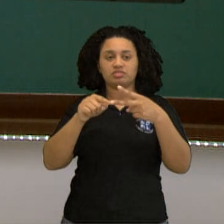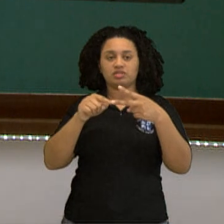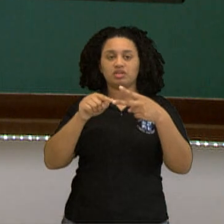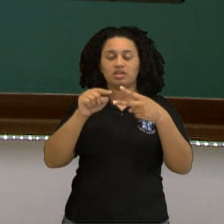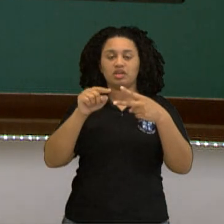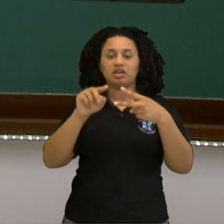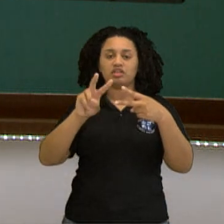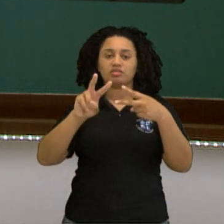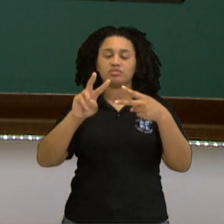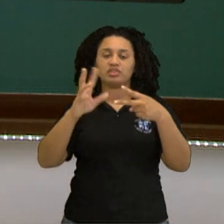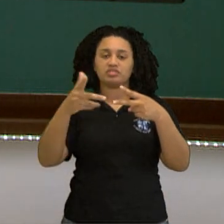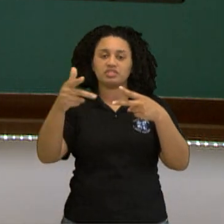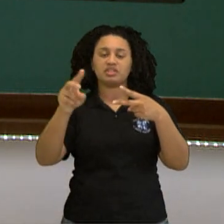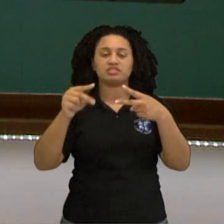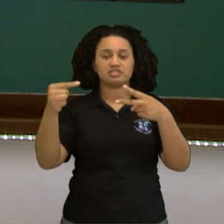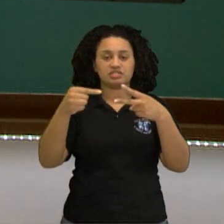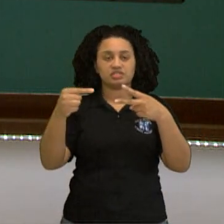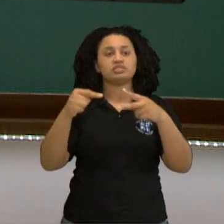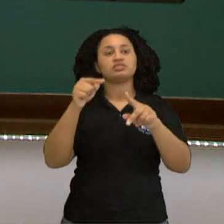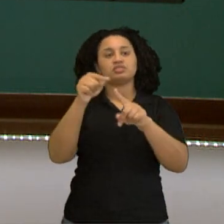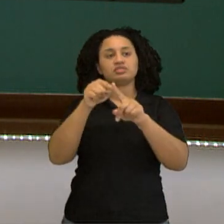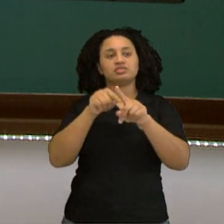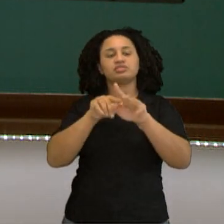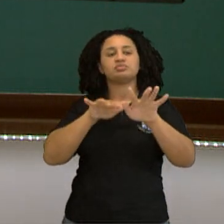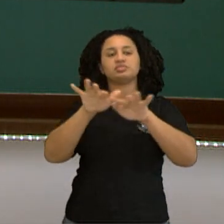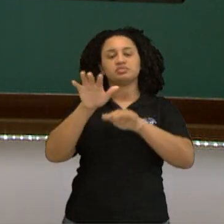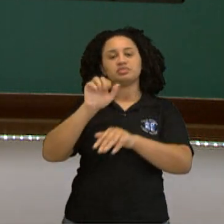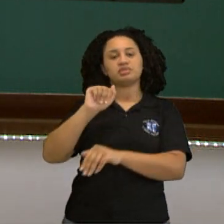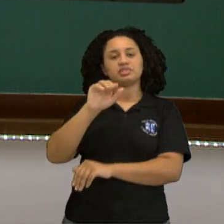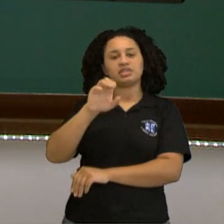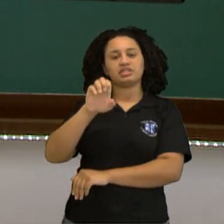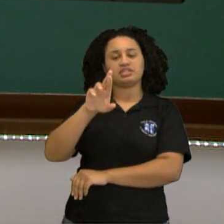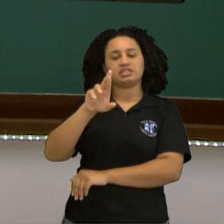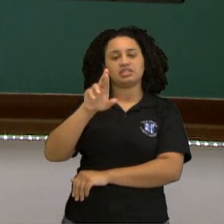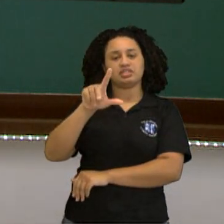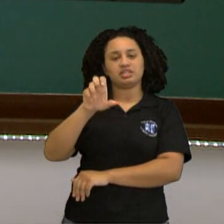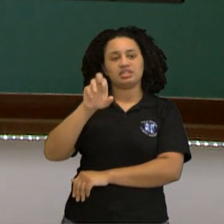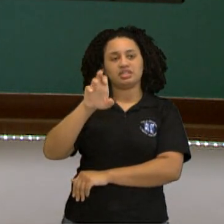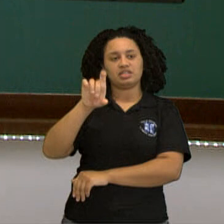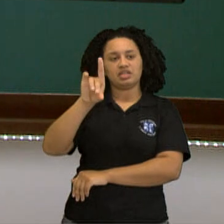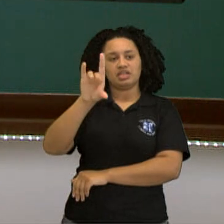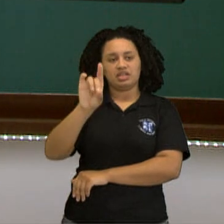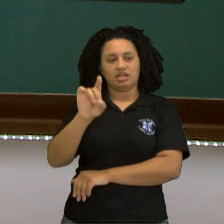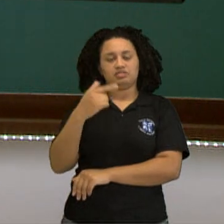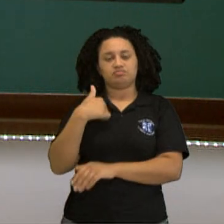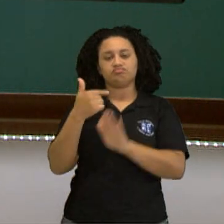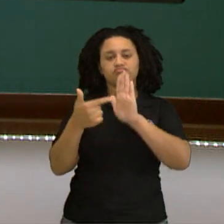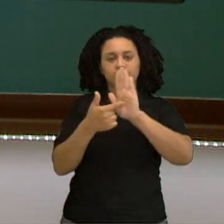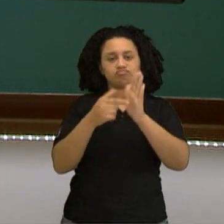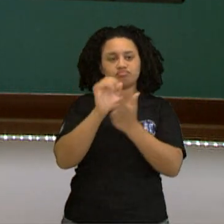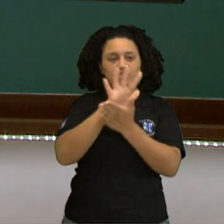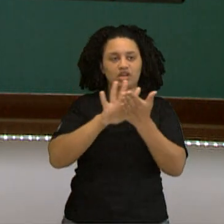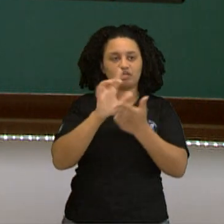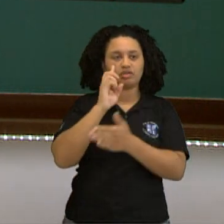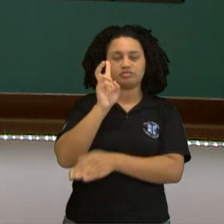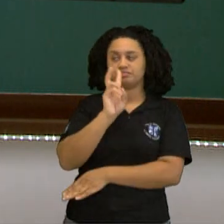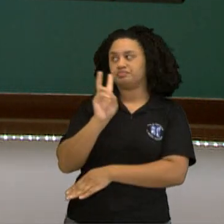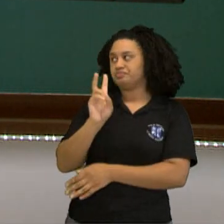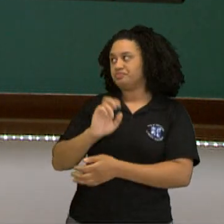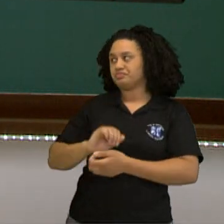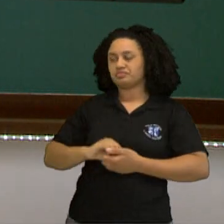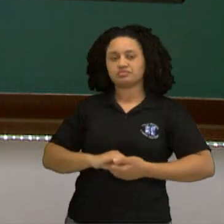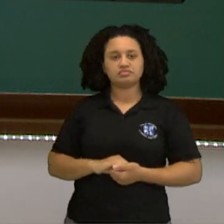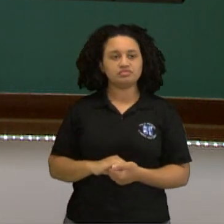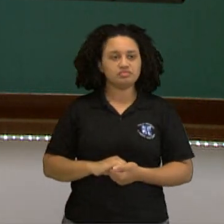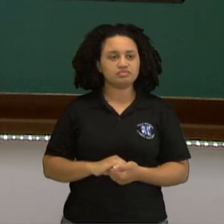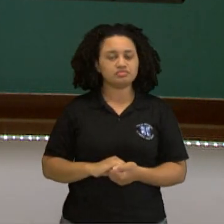aceleração negativa, uma velocidade negativa, ou seja, um movimento acelerado. Ok? Então, como está demonstrado aqui, porque os sinais são